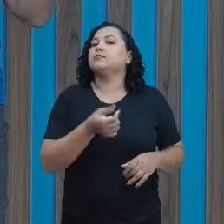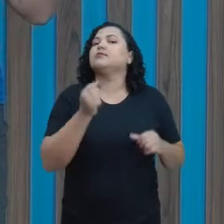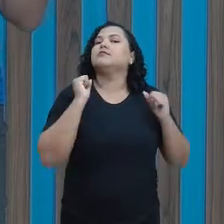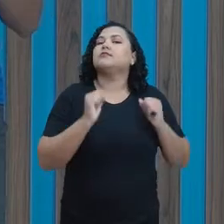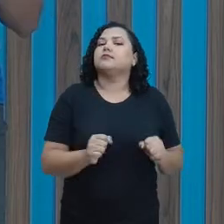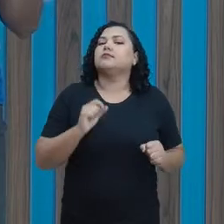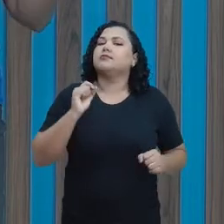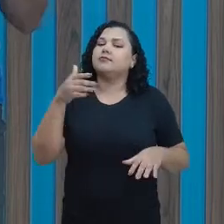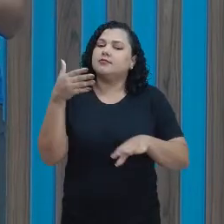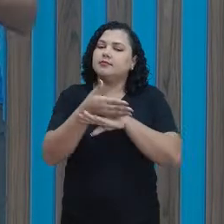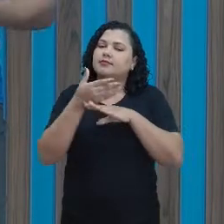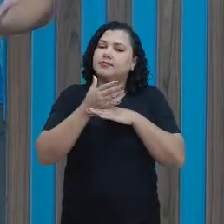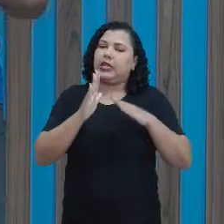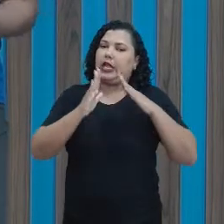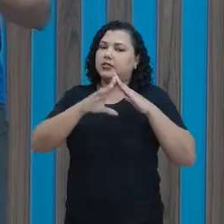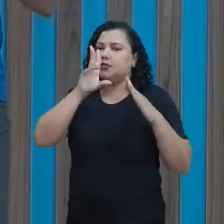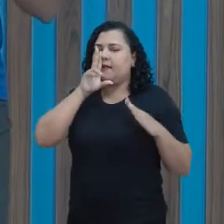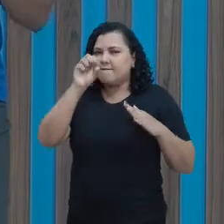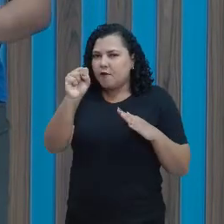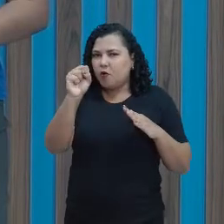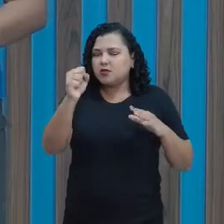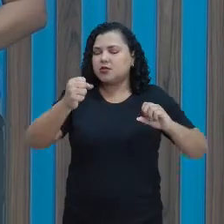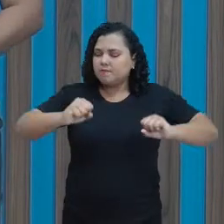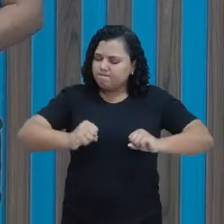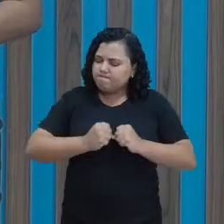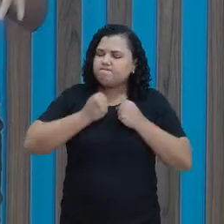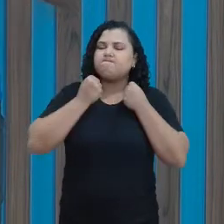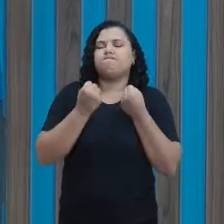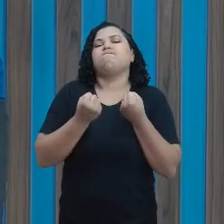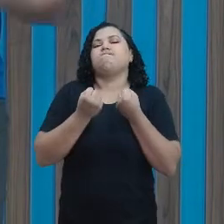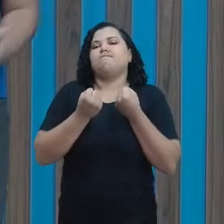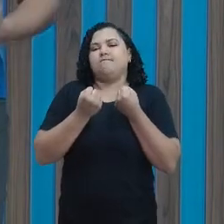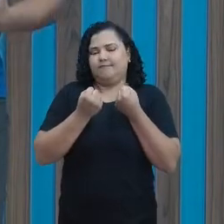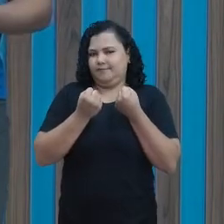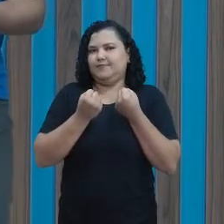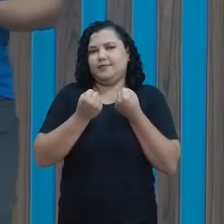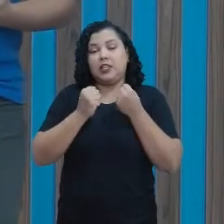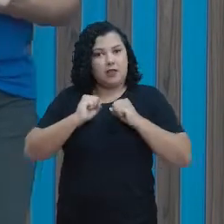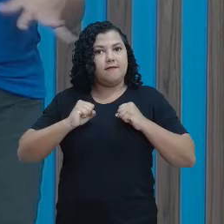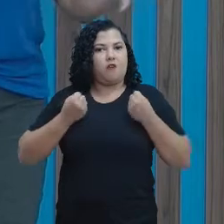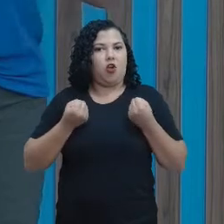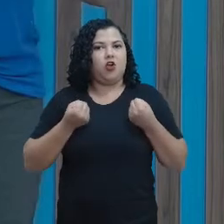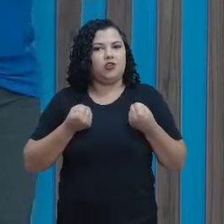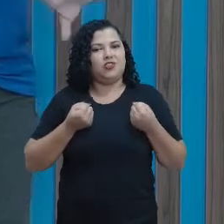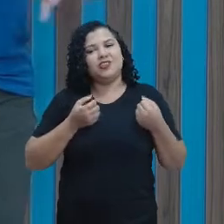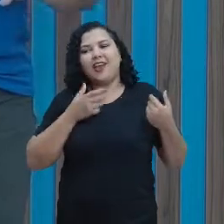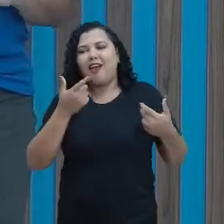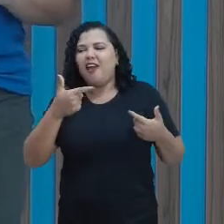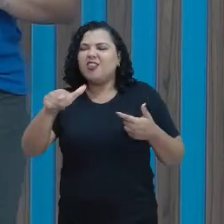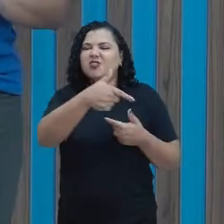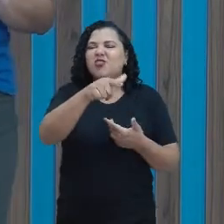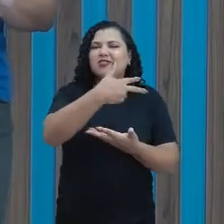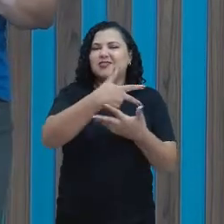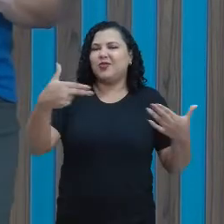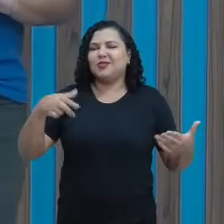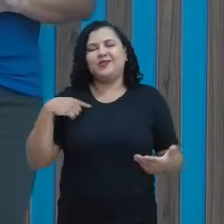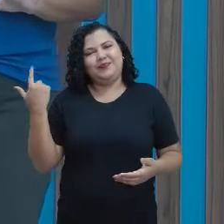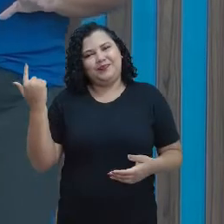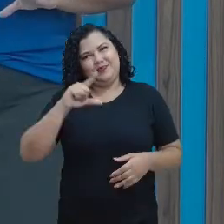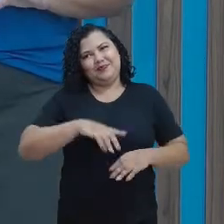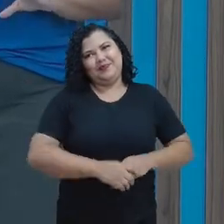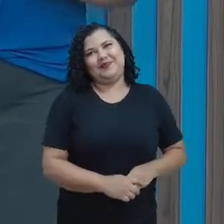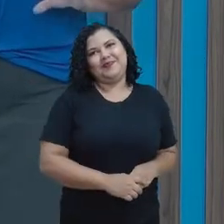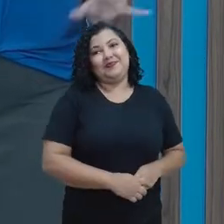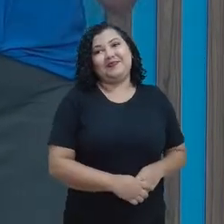pode entrar na casa da fortaleza e o quê? Se fortalecer. E fortalecidos, as outras coisas se ajeitam, né?